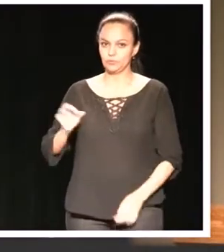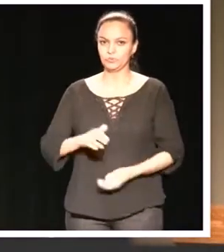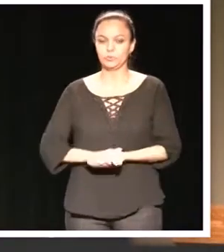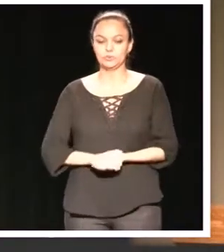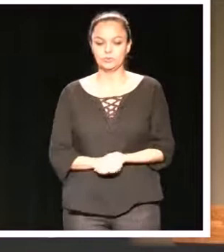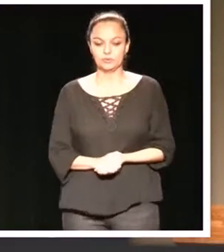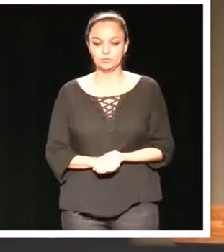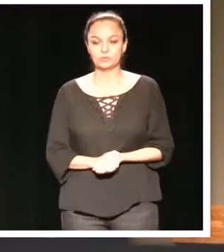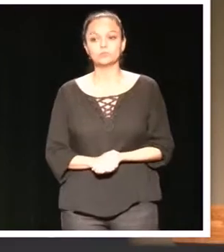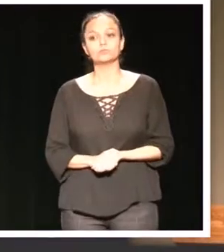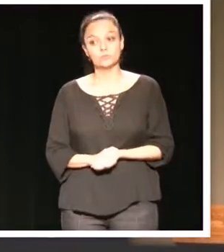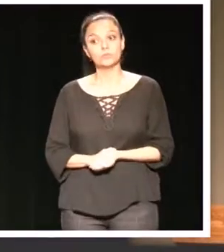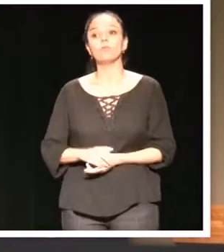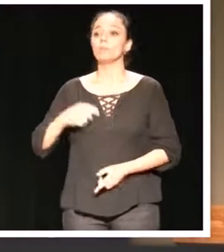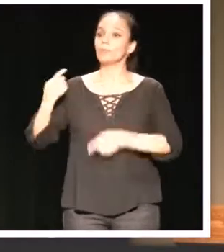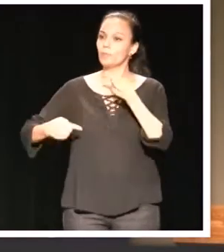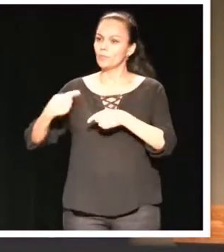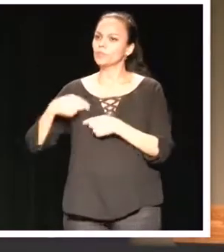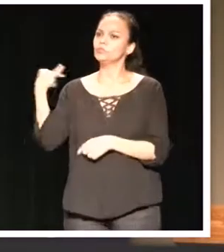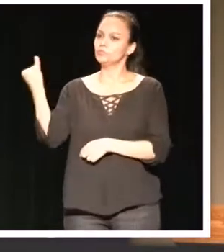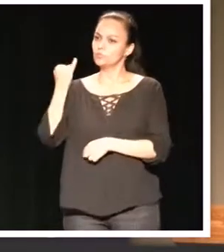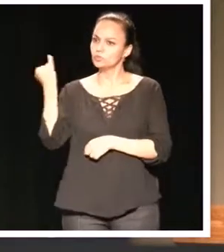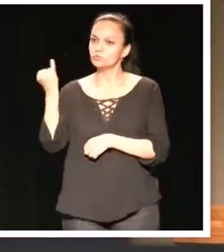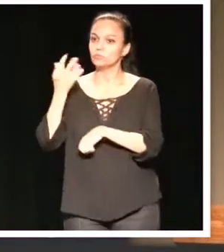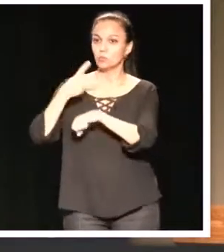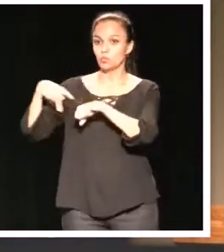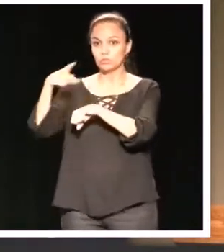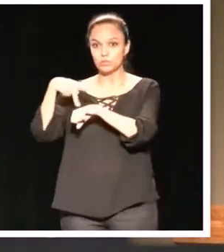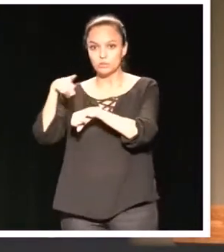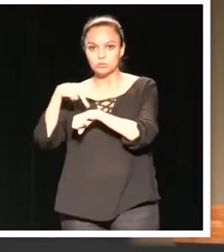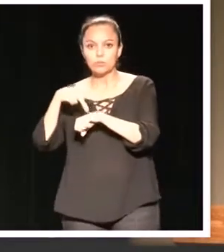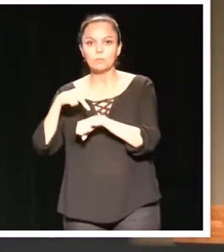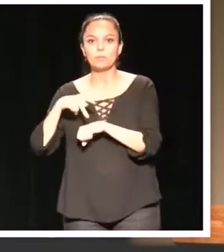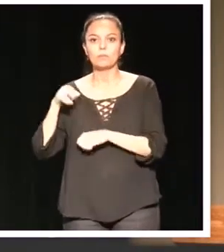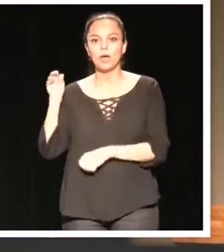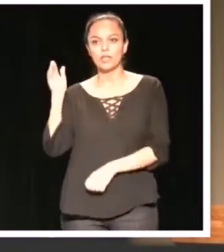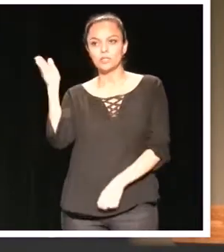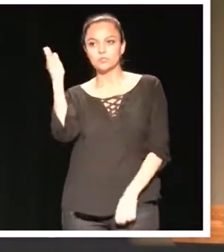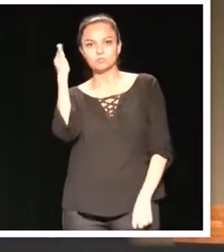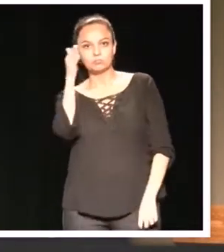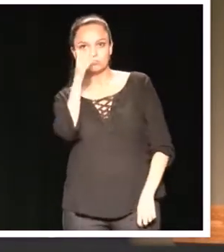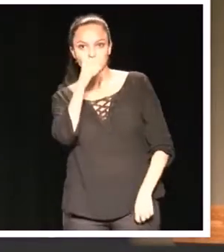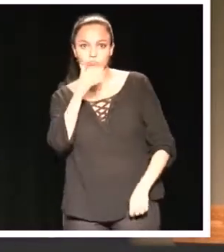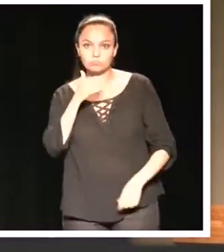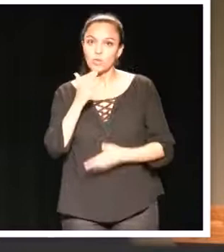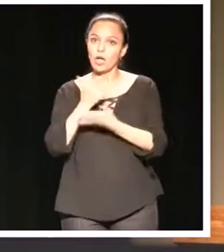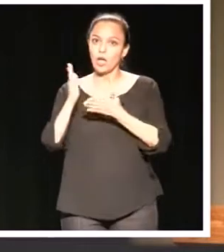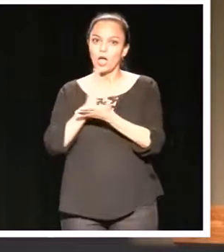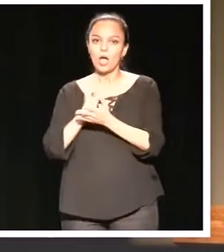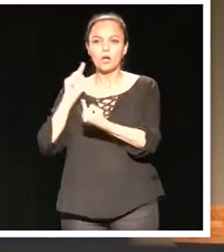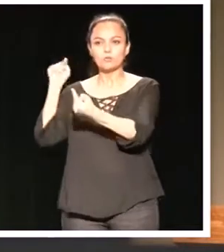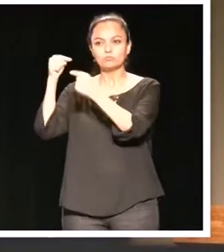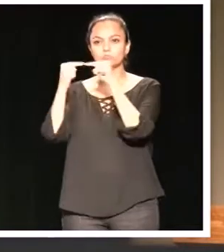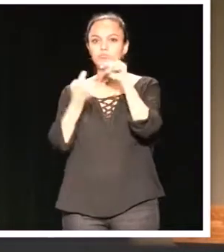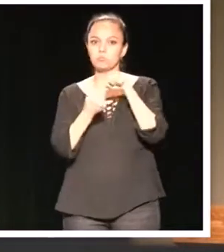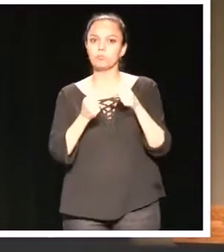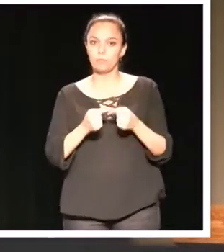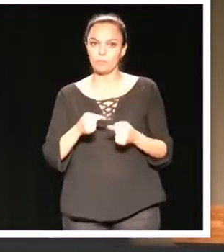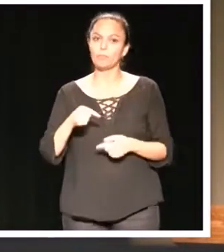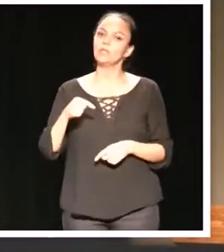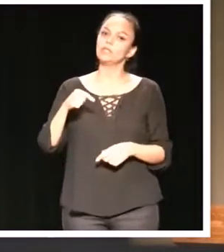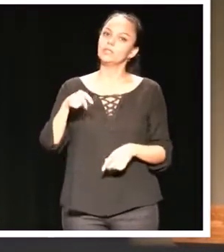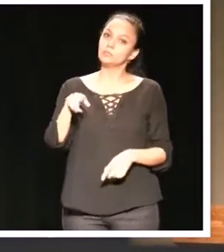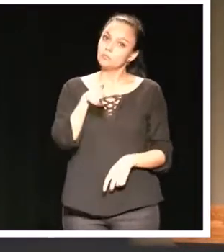São políticas muito importantes nos países, em alguns deles muito claramente ligadas às políticas de saúde, em